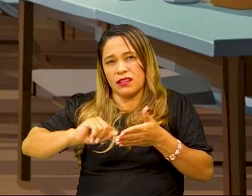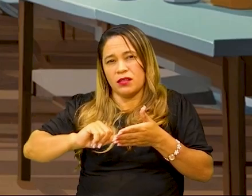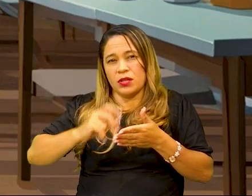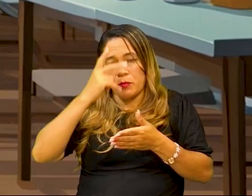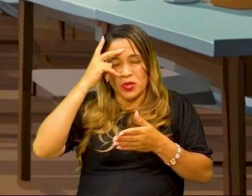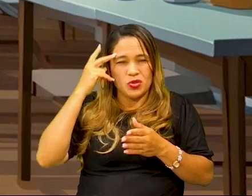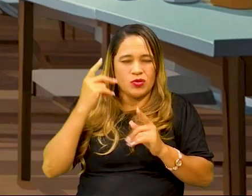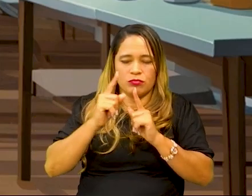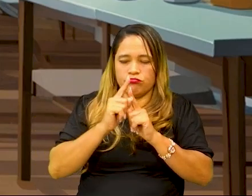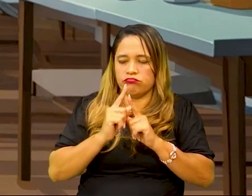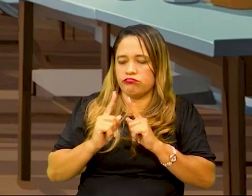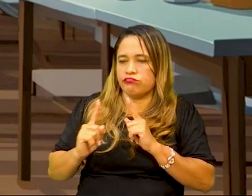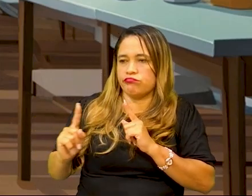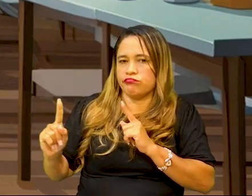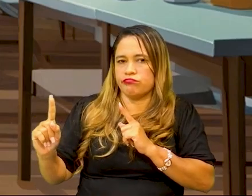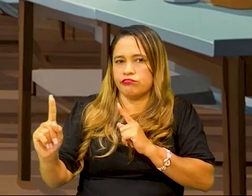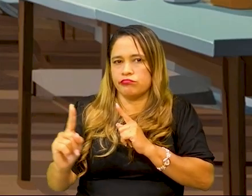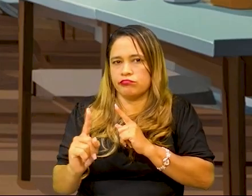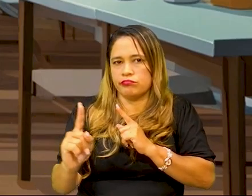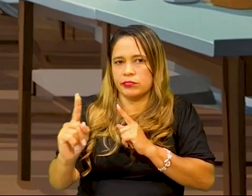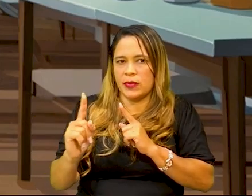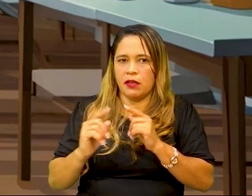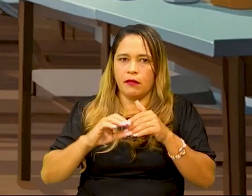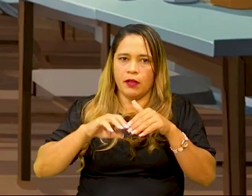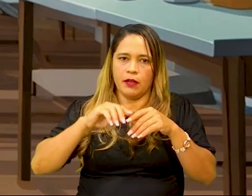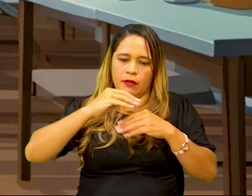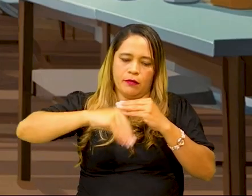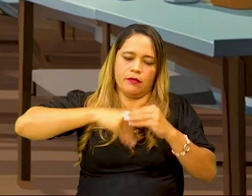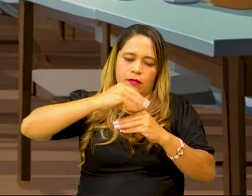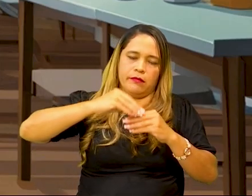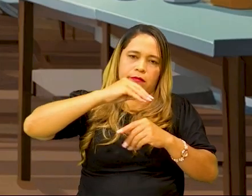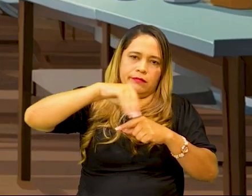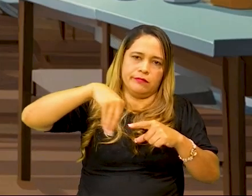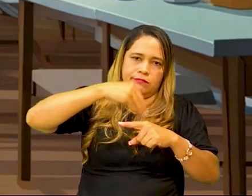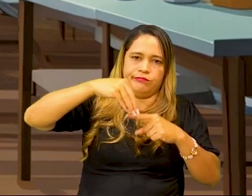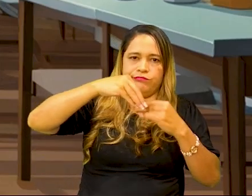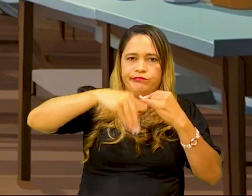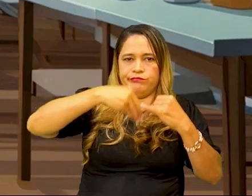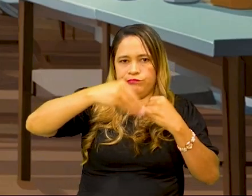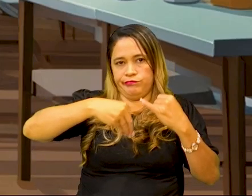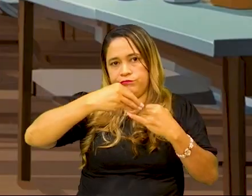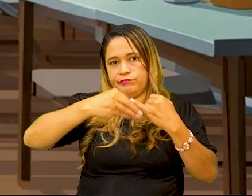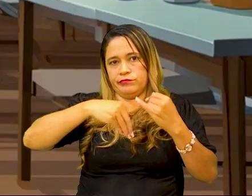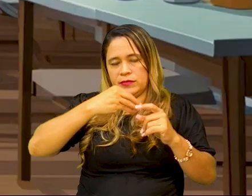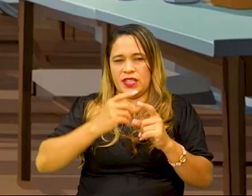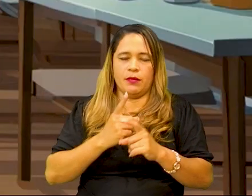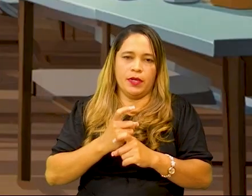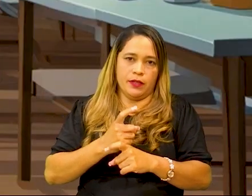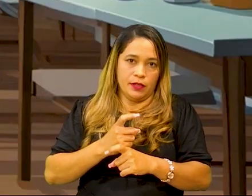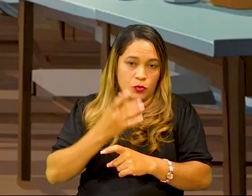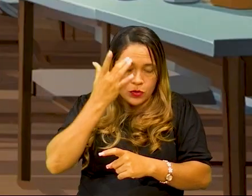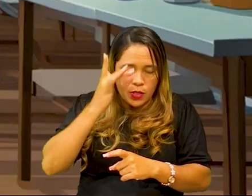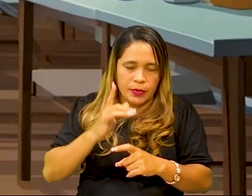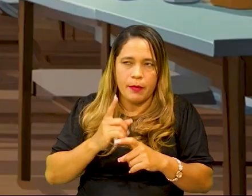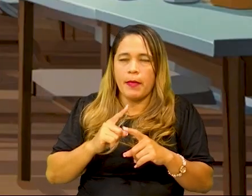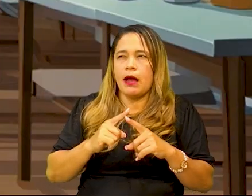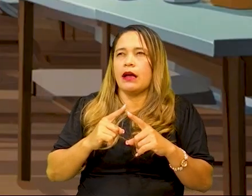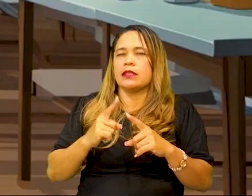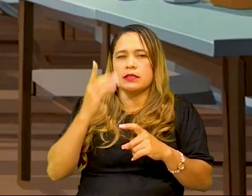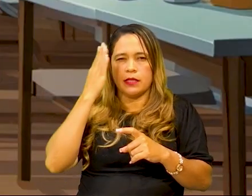sociedade, porque a pessoa vinha com os membros todos enfaixados e já sabia que aquilo era o quê? Que era uma não sabia que era bactéria, mas sabia que